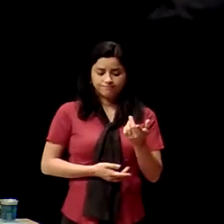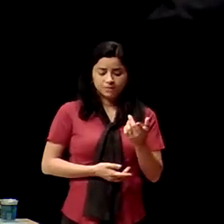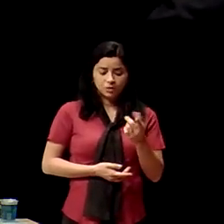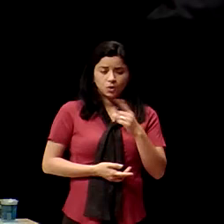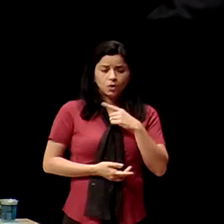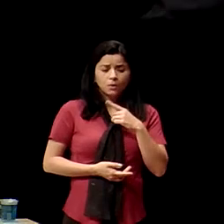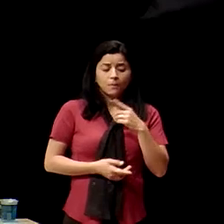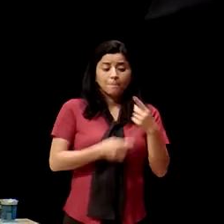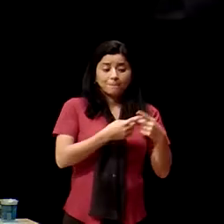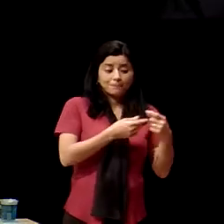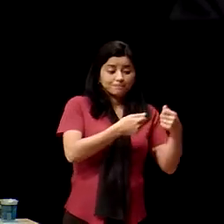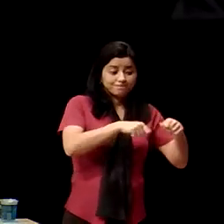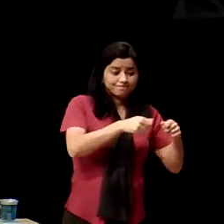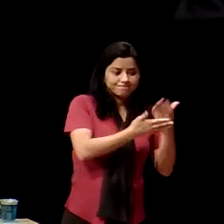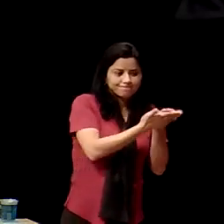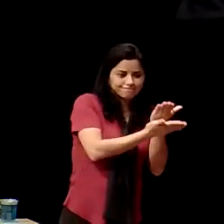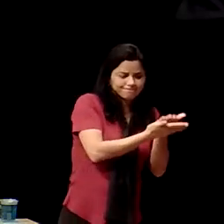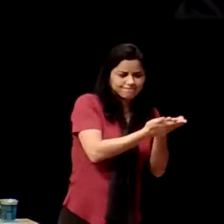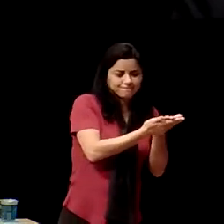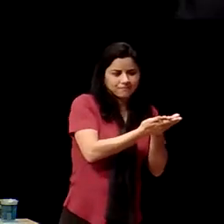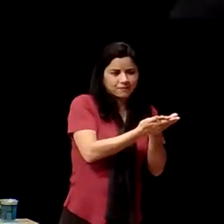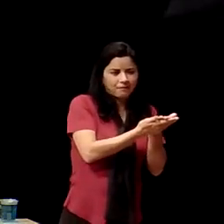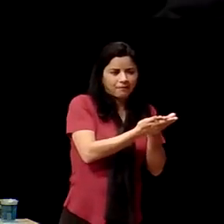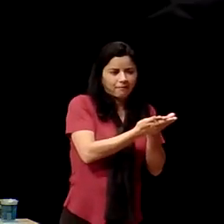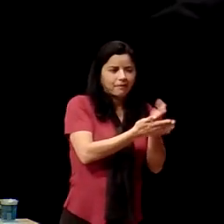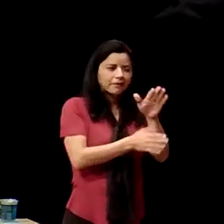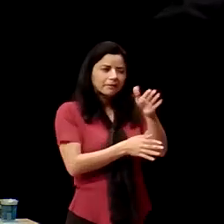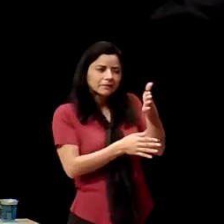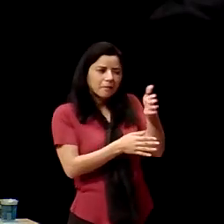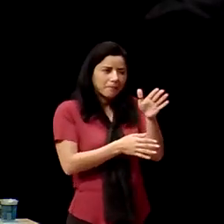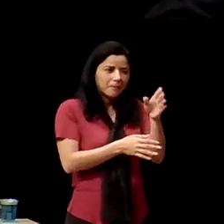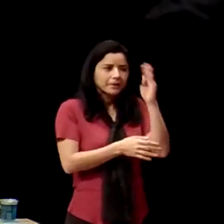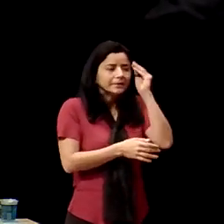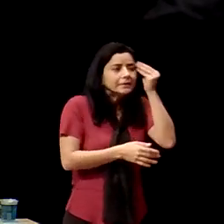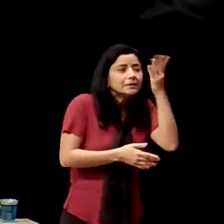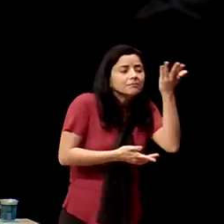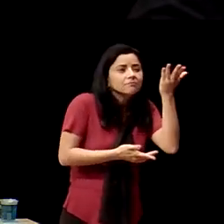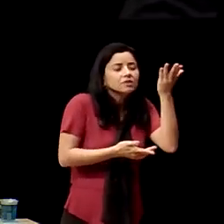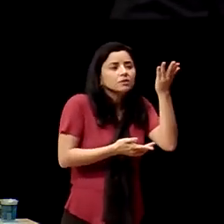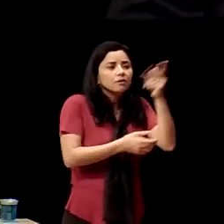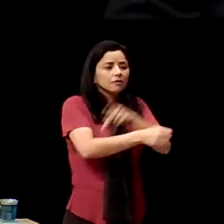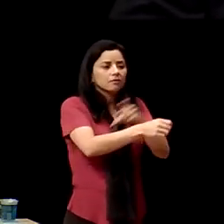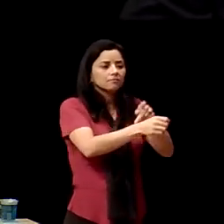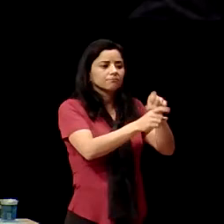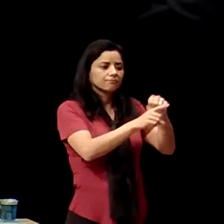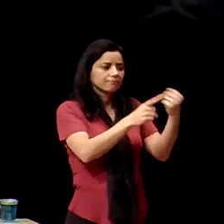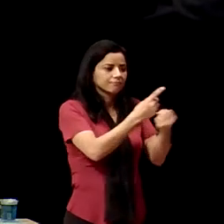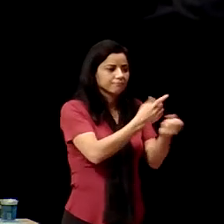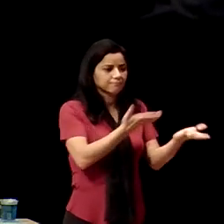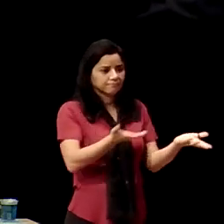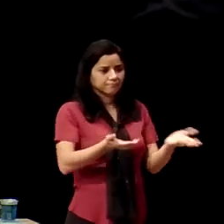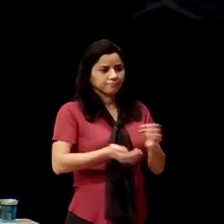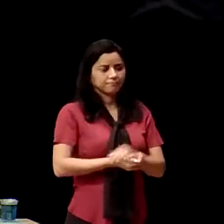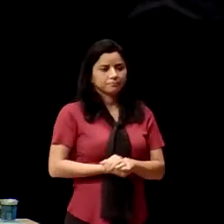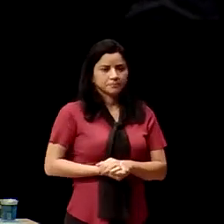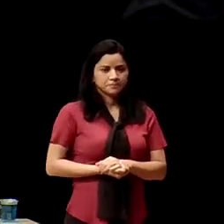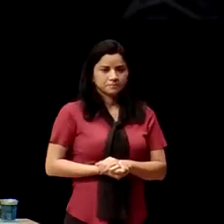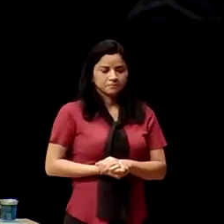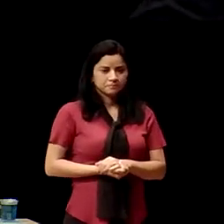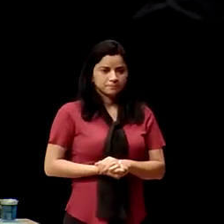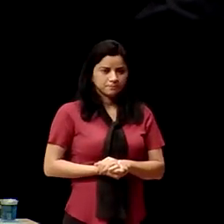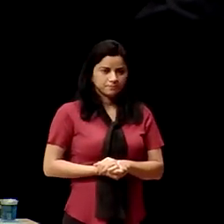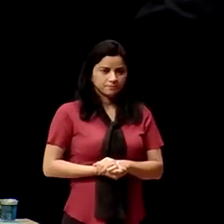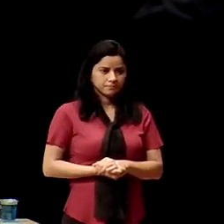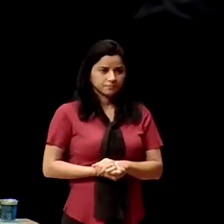esses estudos precisa ter um pouco de entendimento da expertise da pedagogia social. The aims